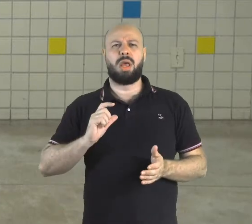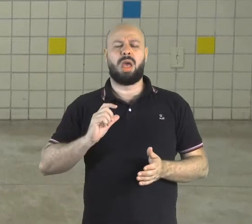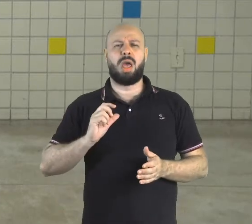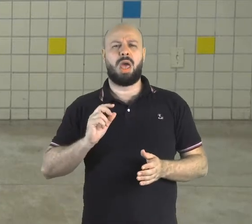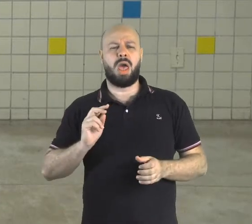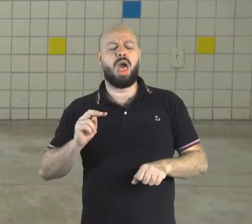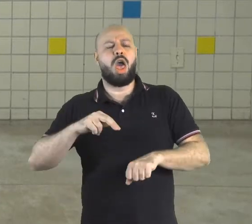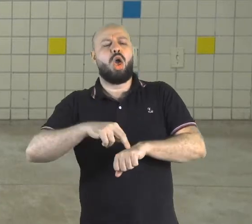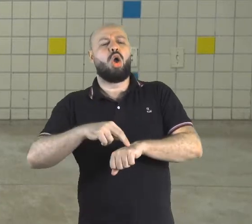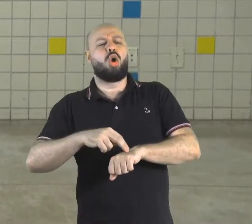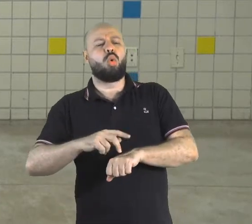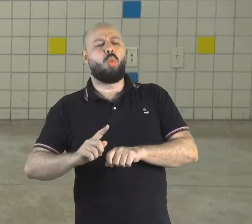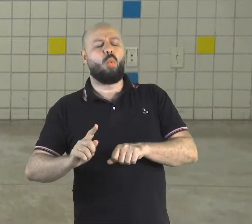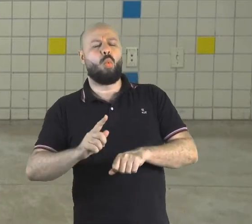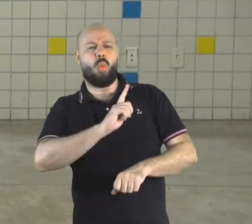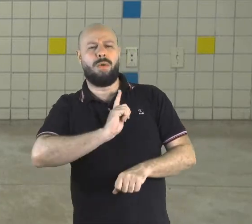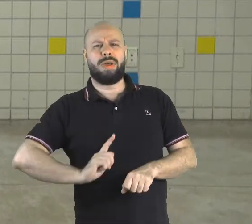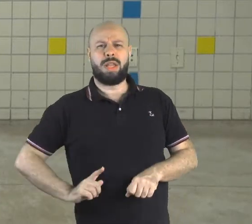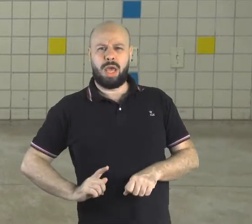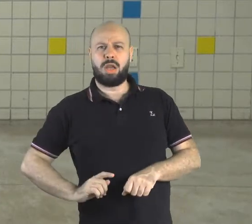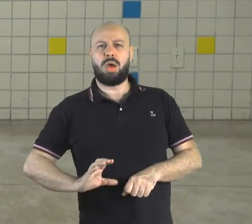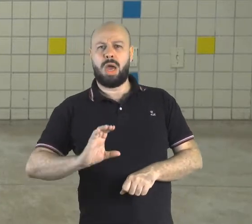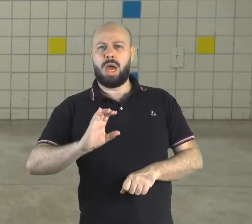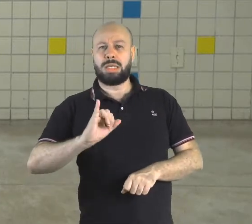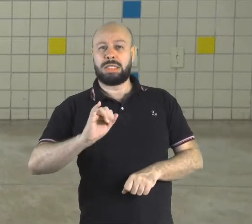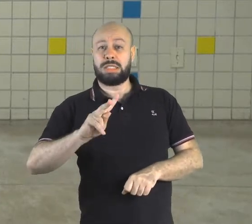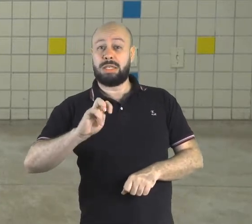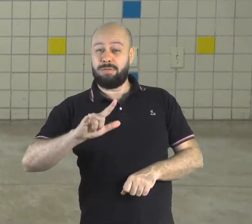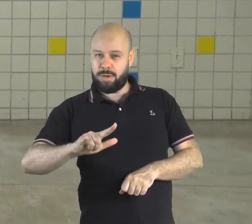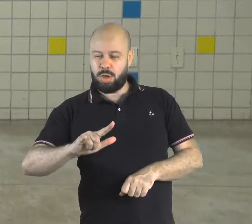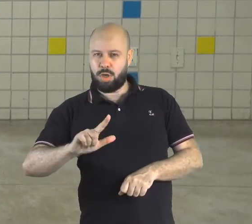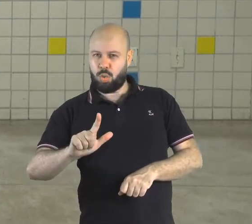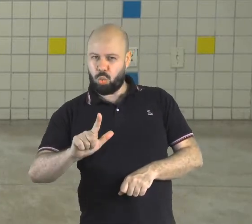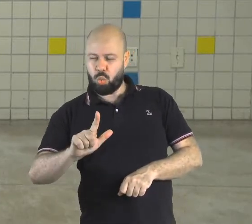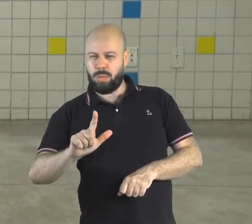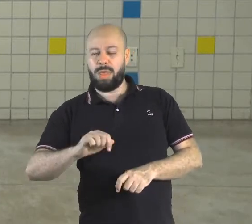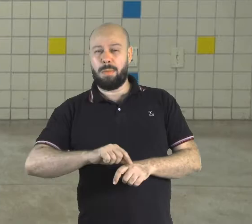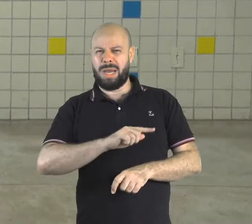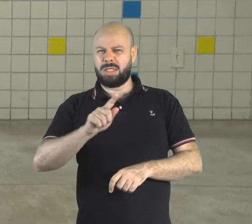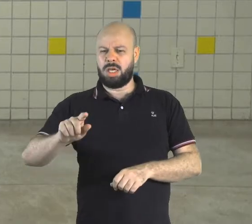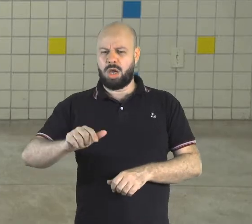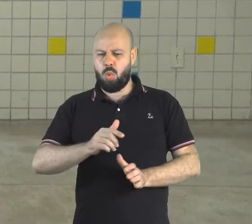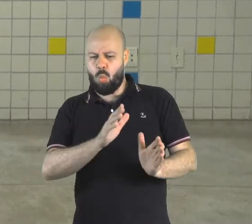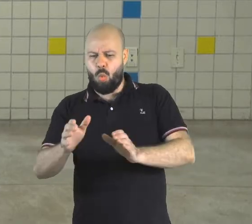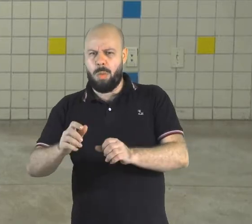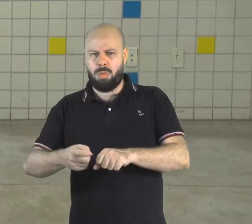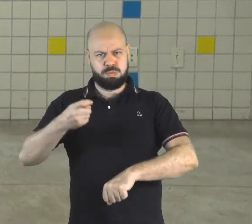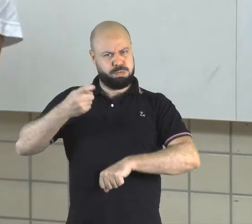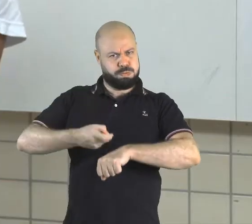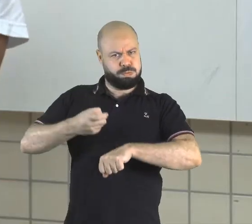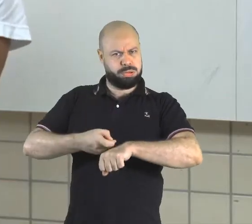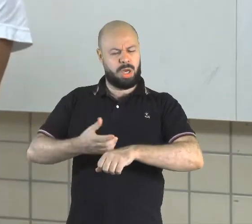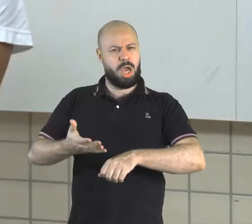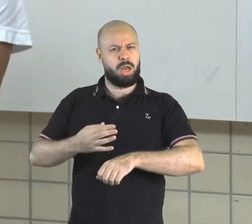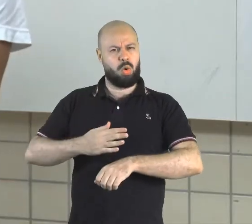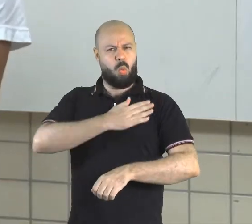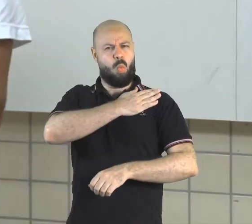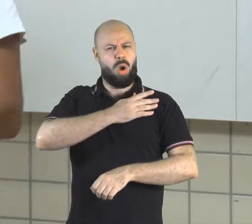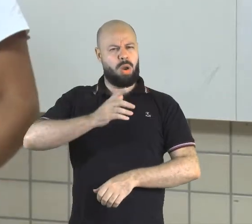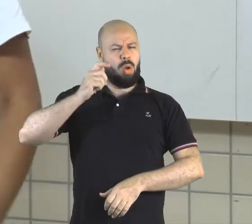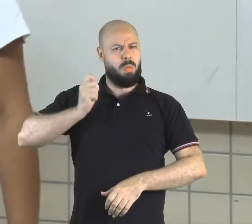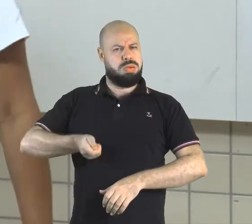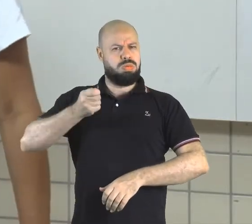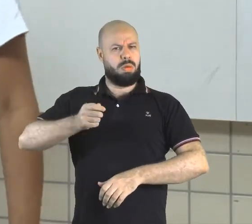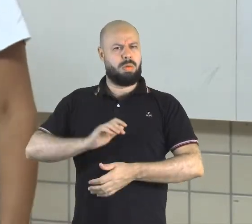por pessoas eleitas pelo povo, e existiam os presidentes da chamada linha dura. Eram aqueles que queriam que os militares continuassem no poder